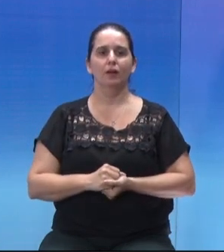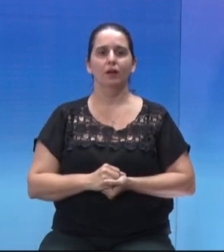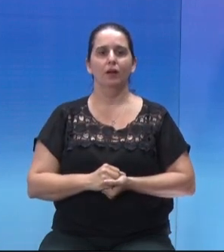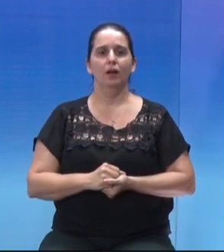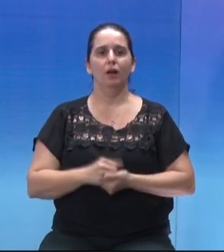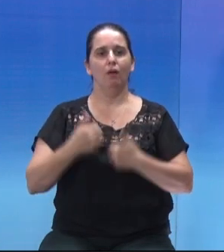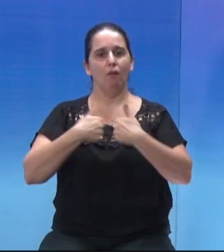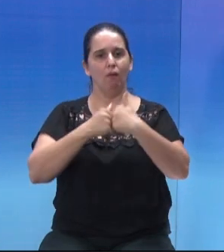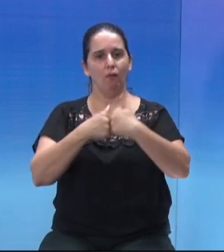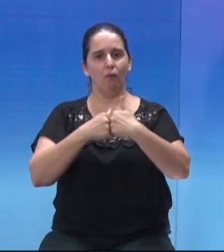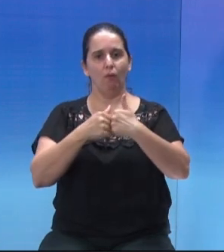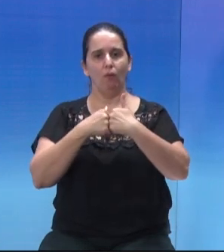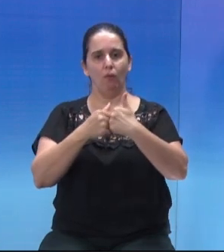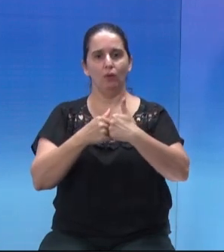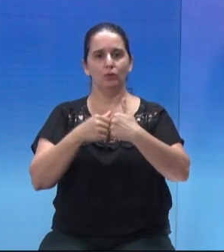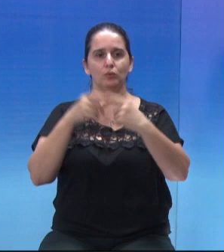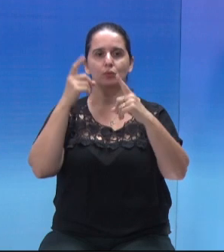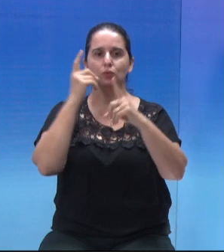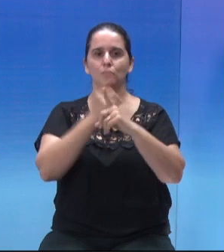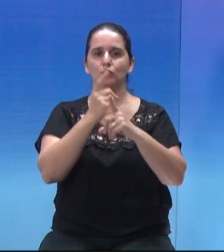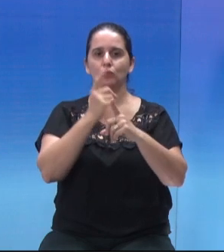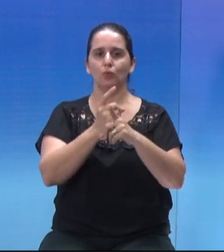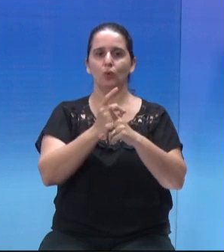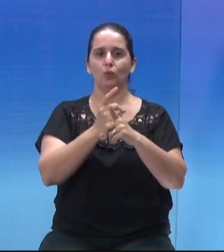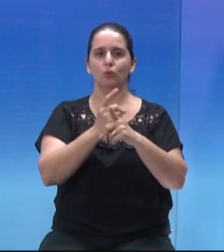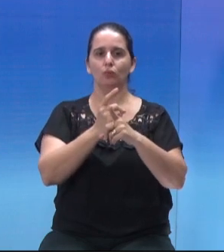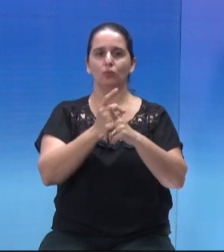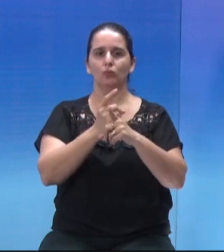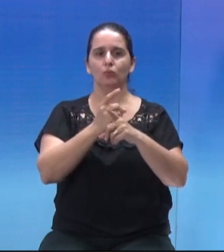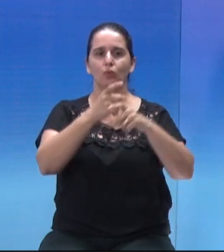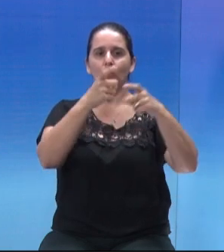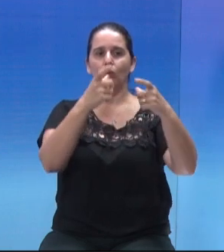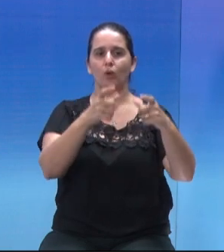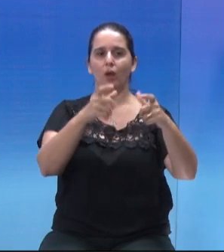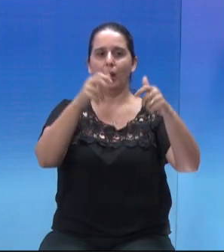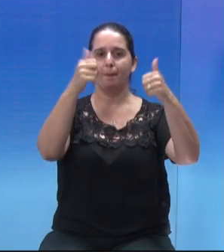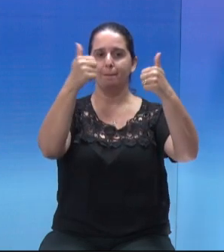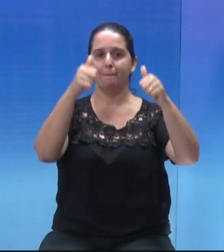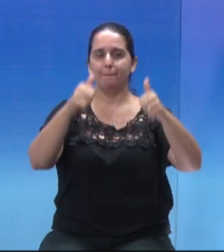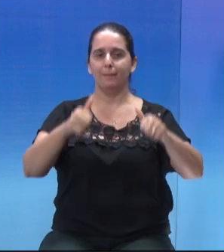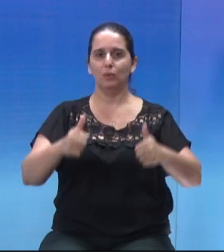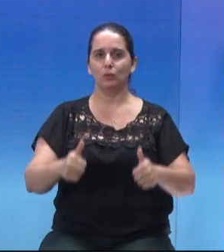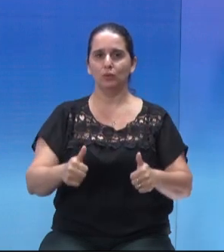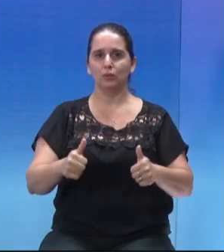O veículo alcançou o estatuto de obra museológica,